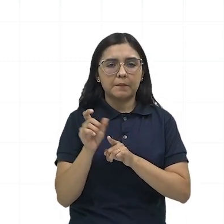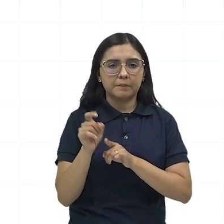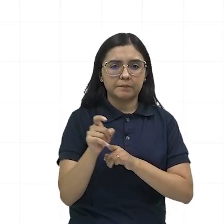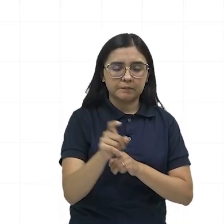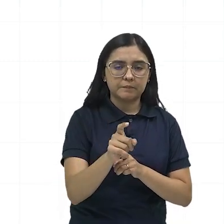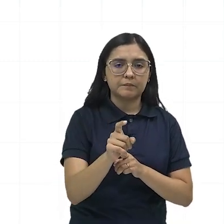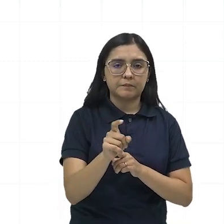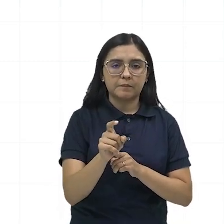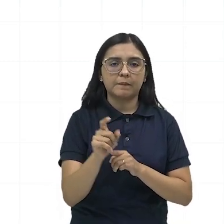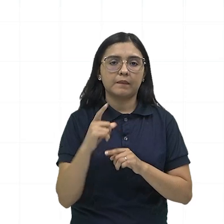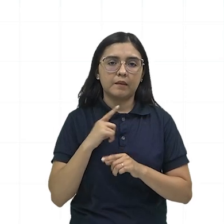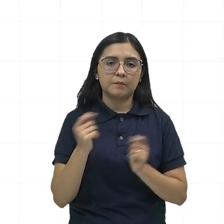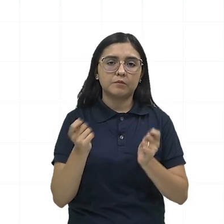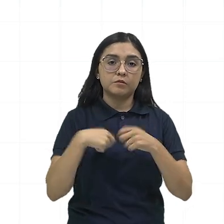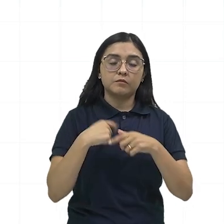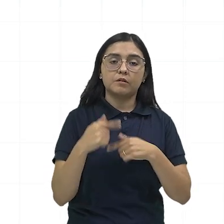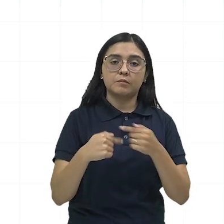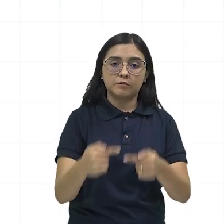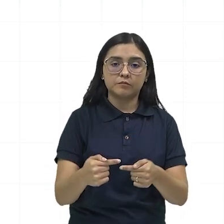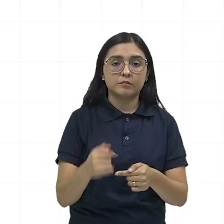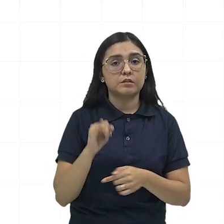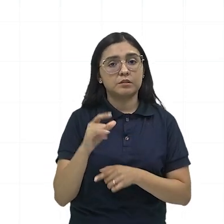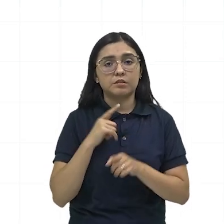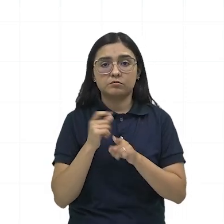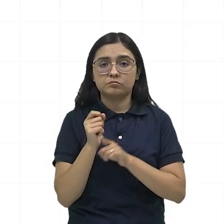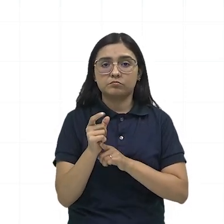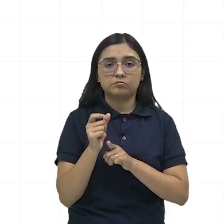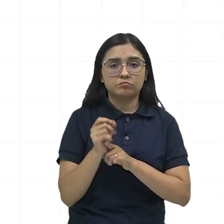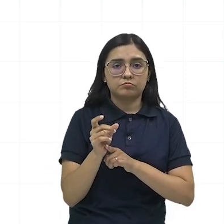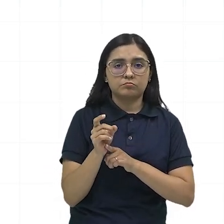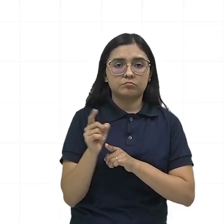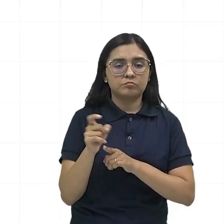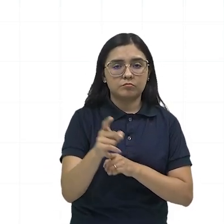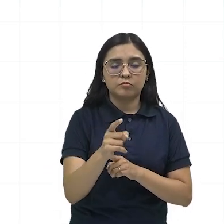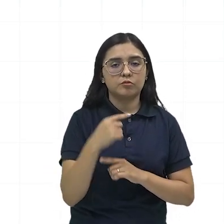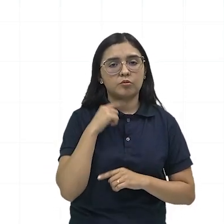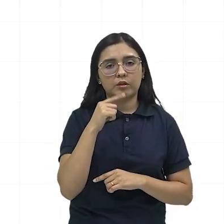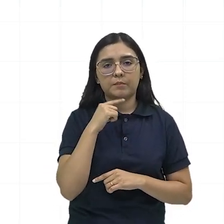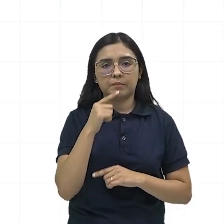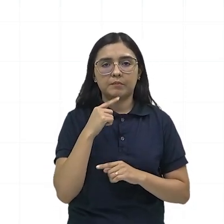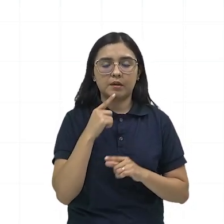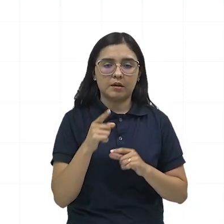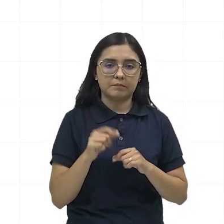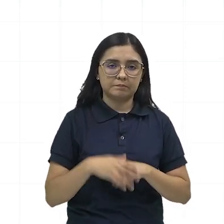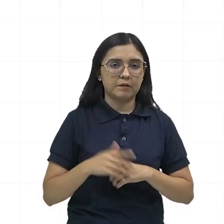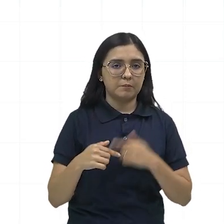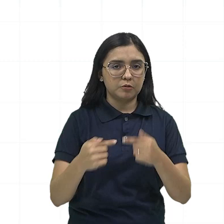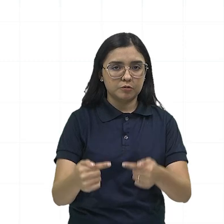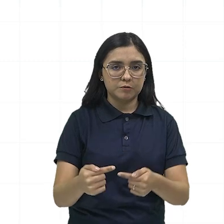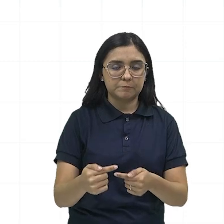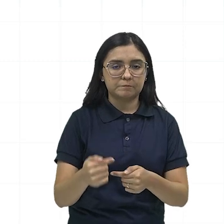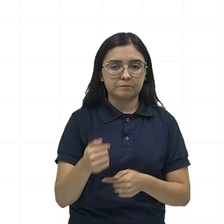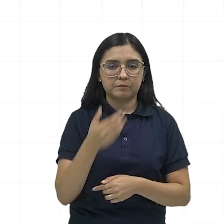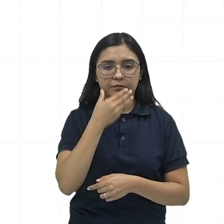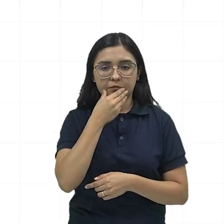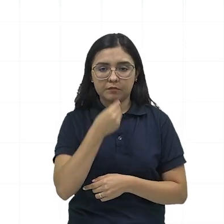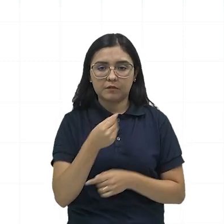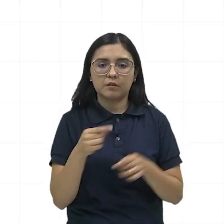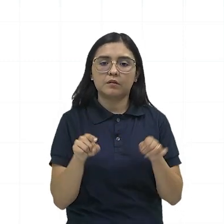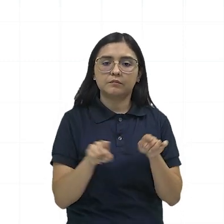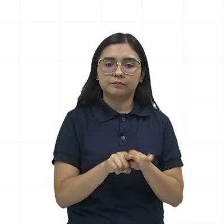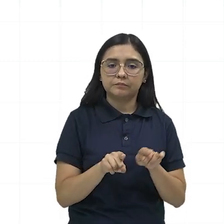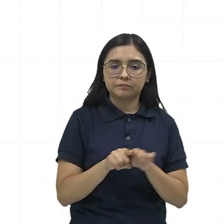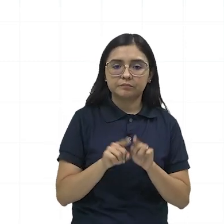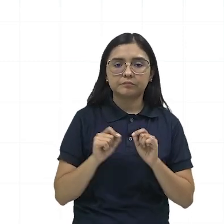células reprodutivas. Se não tem espermatozoide, não vai ter reprodução, no caso aí dos homens, né? E vai estimular a secreção